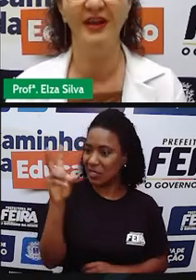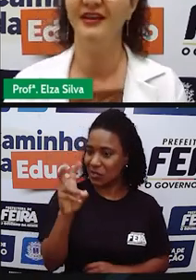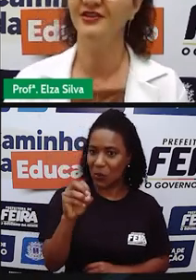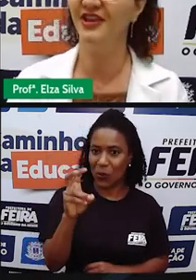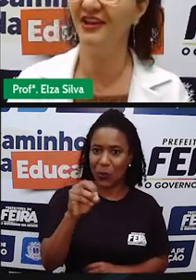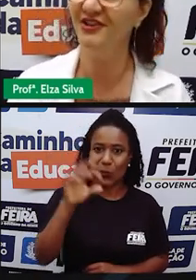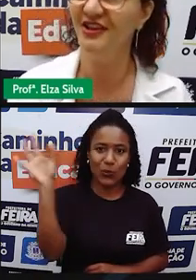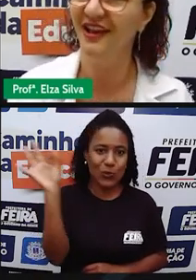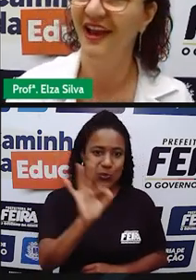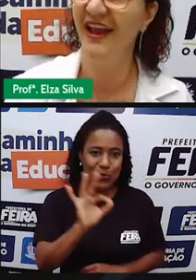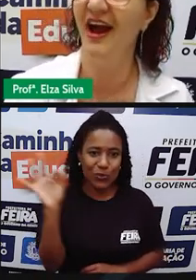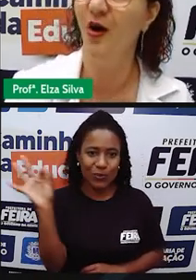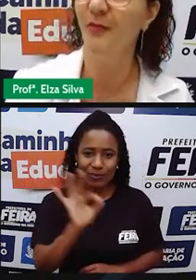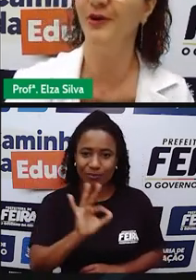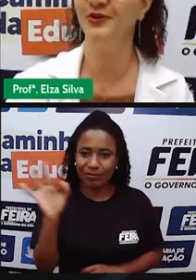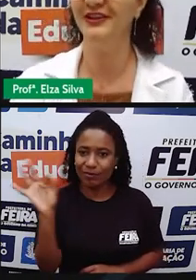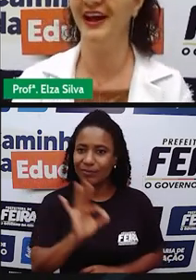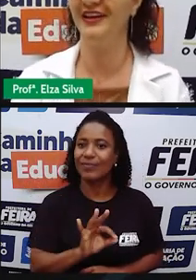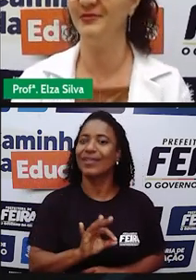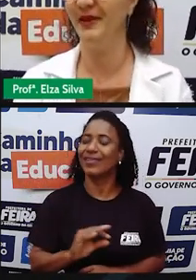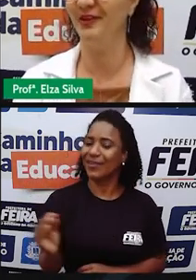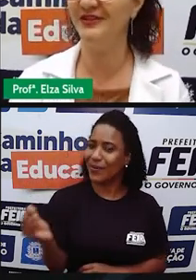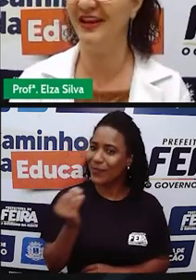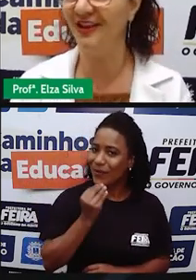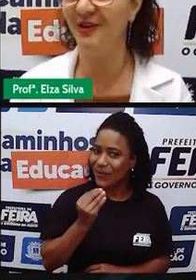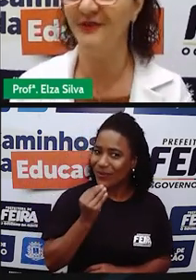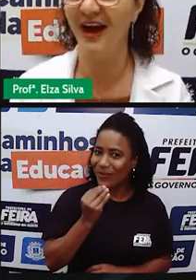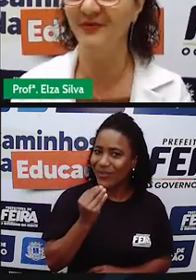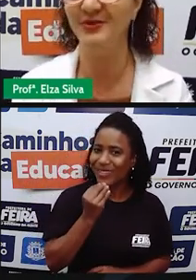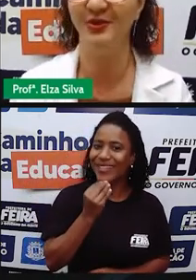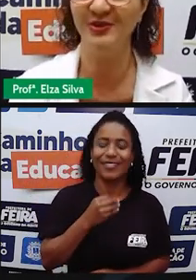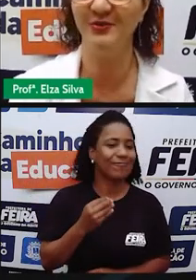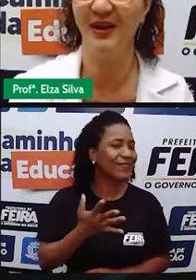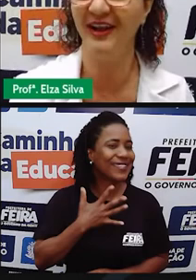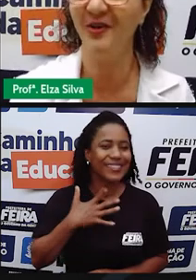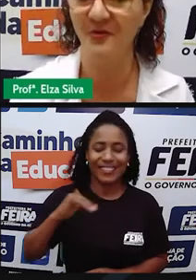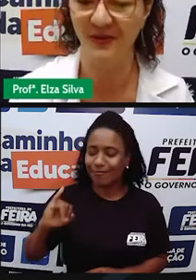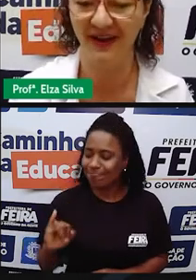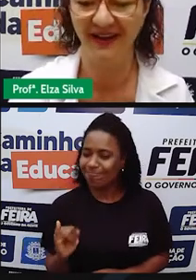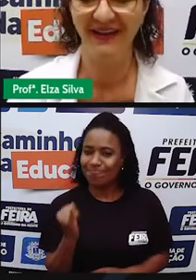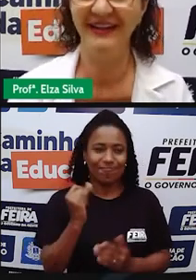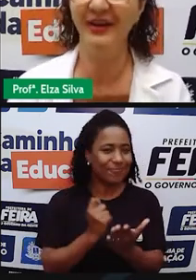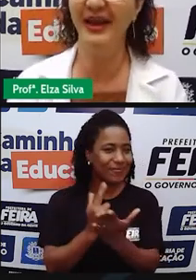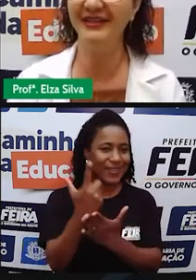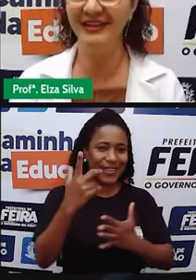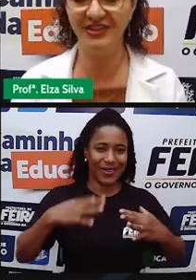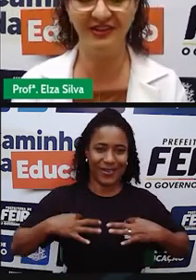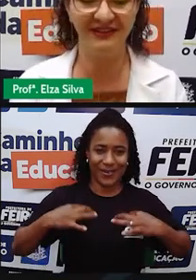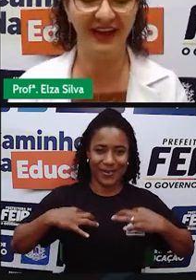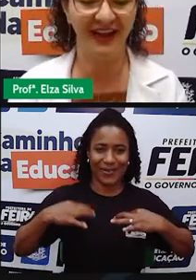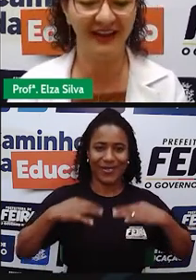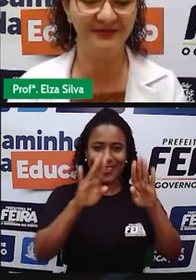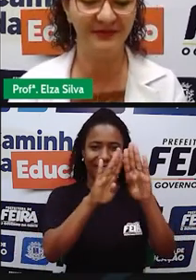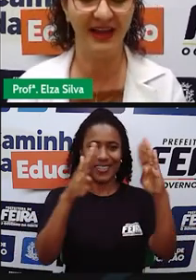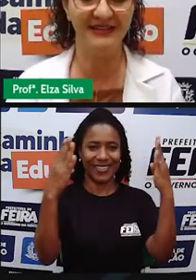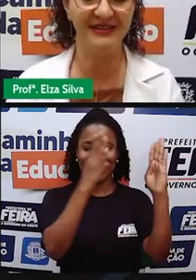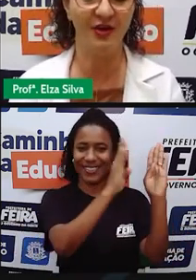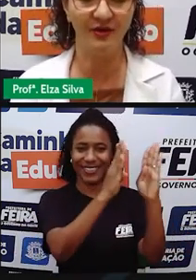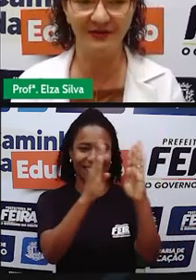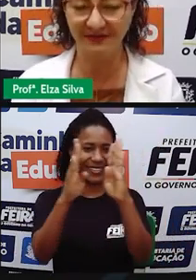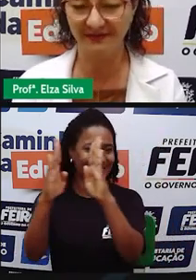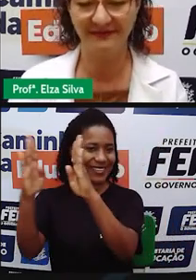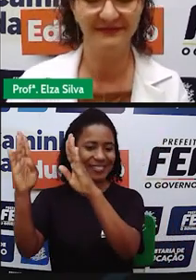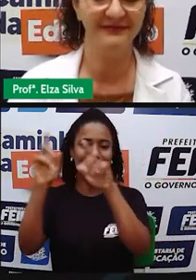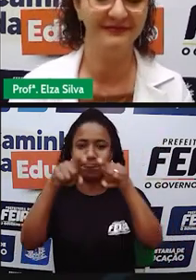desconto. Gente, é a oportunidade para nós renovarmos o nosso guarda-roupa. Não é, teacher Andrea? Let's